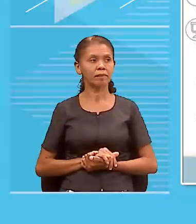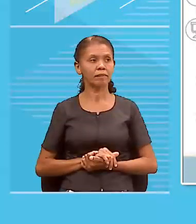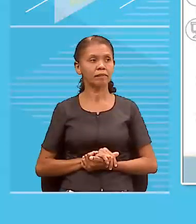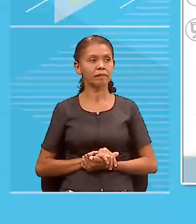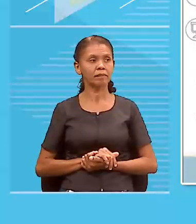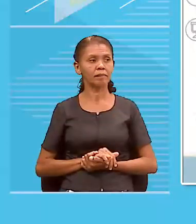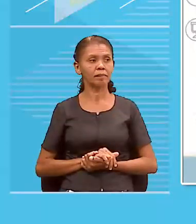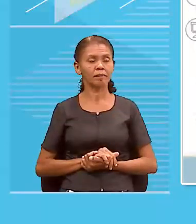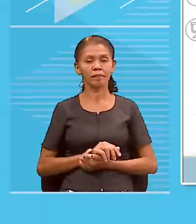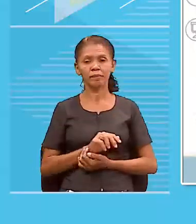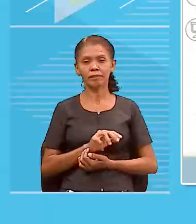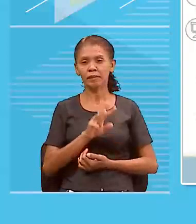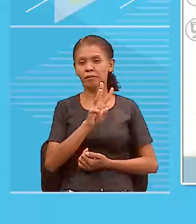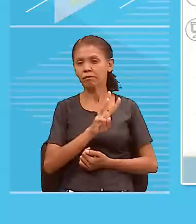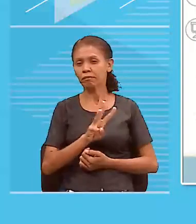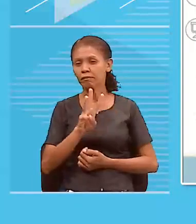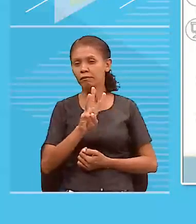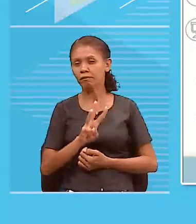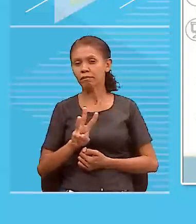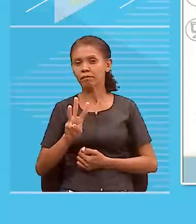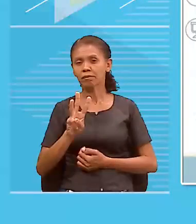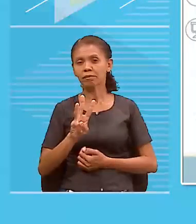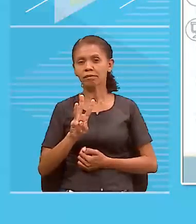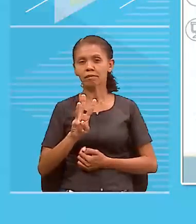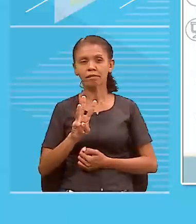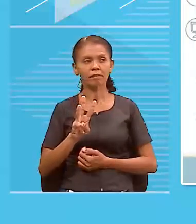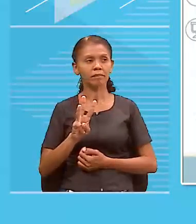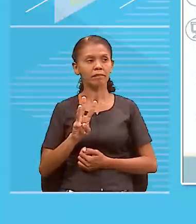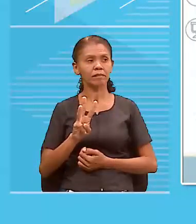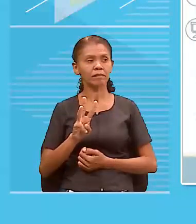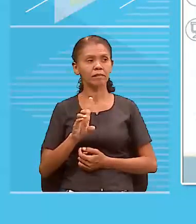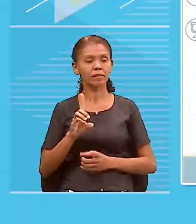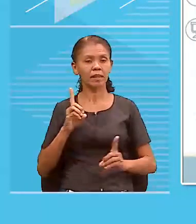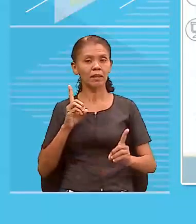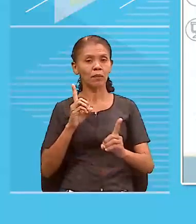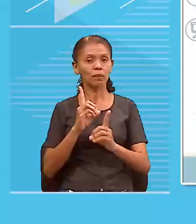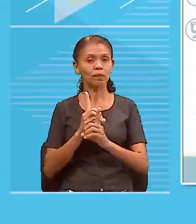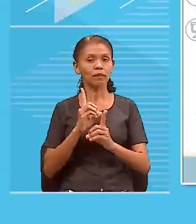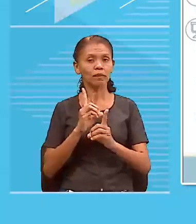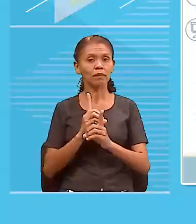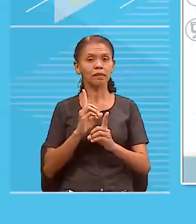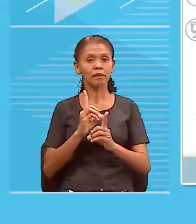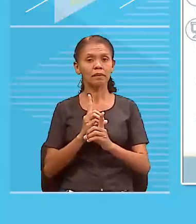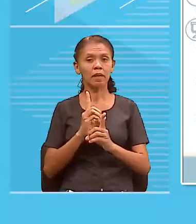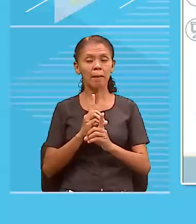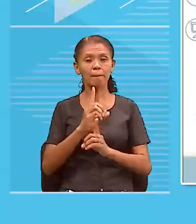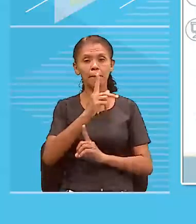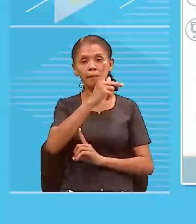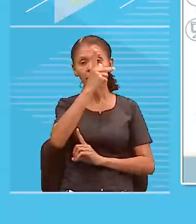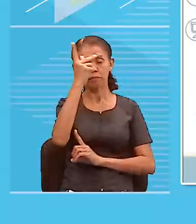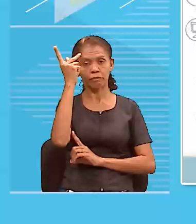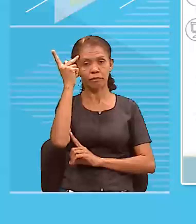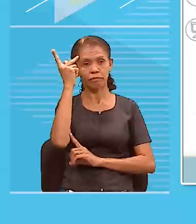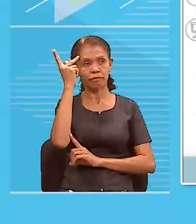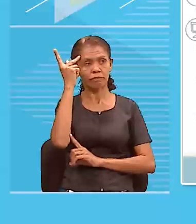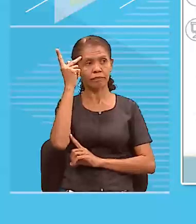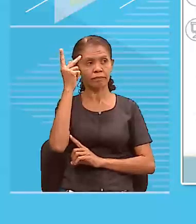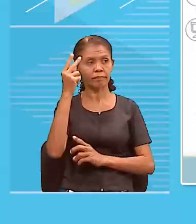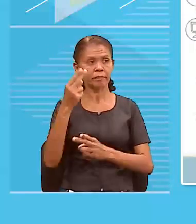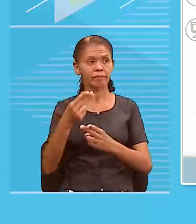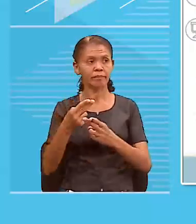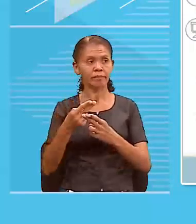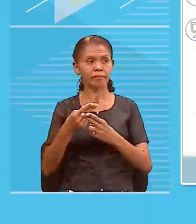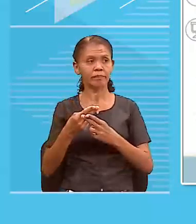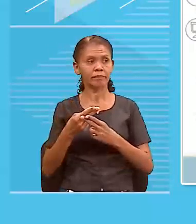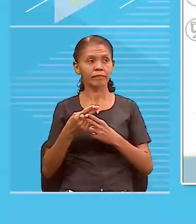esses sites para encontro com pessoas eles usam para encontrar pessoas que